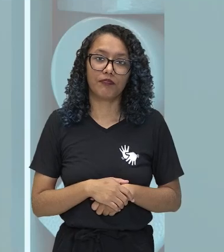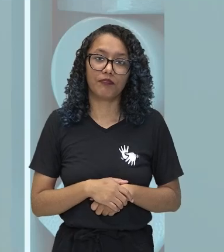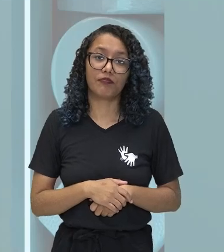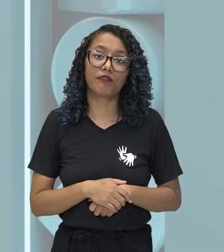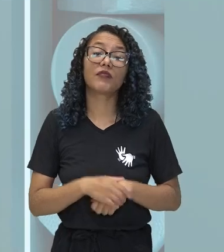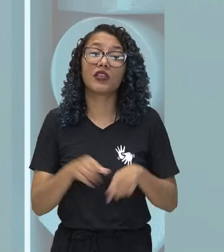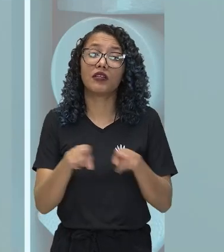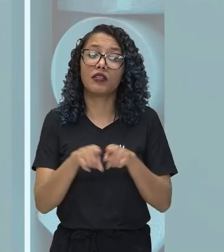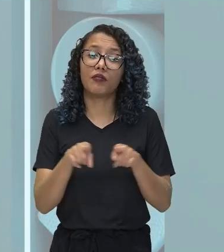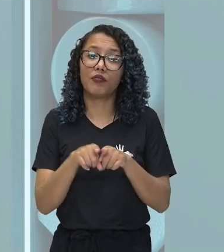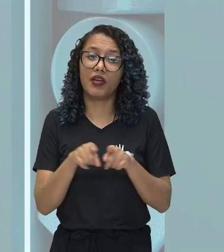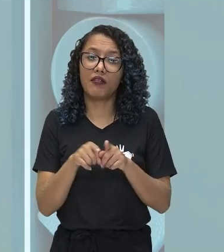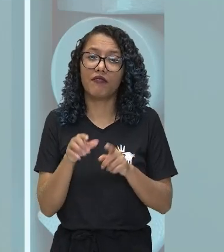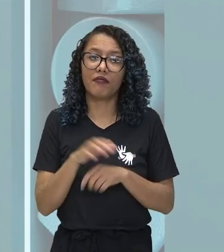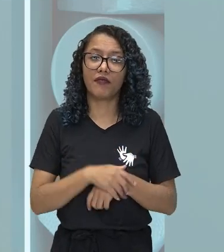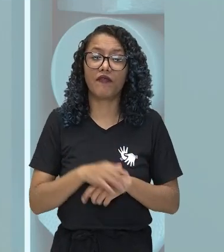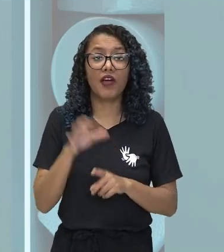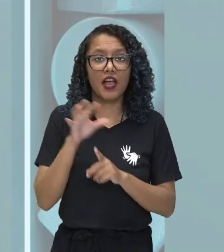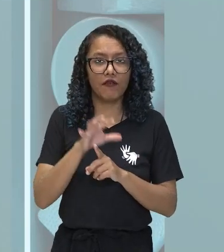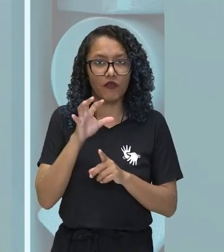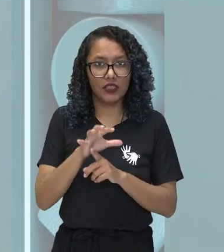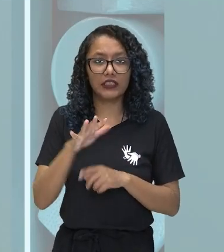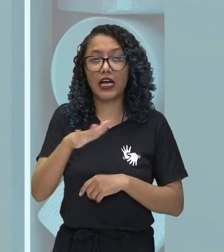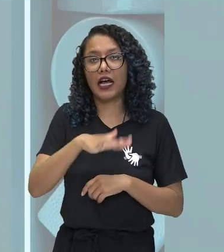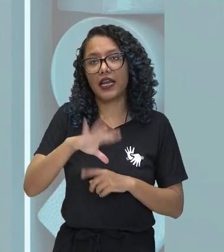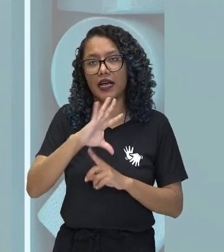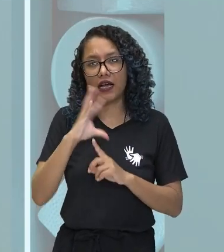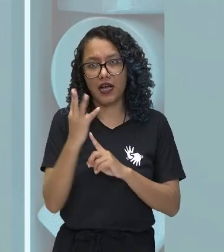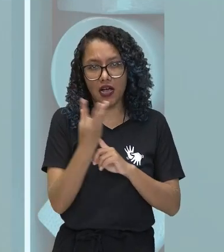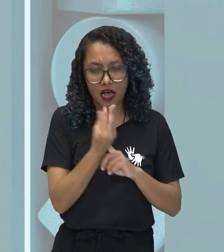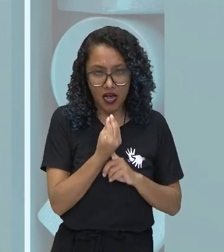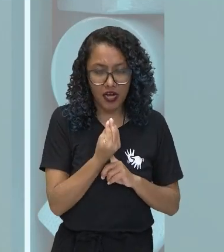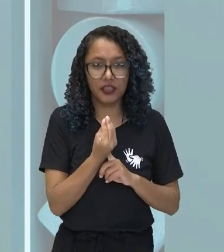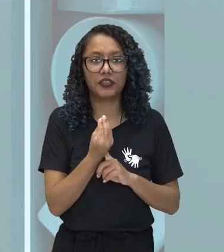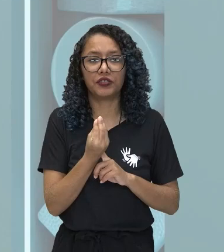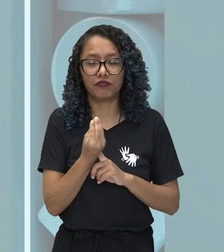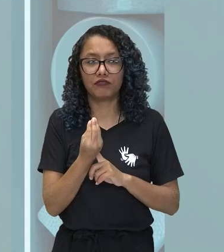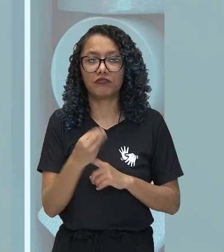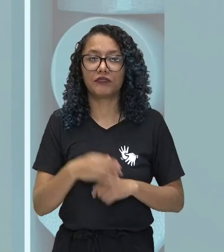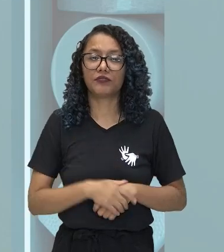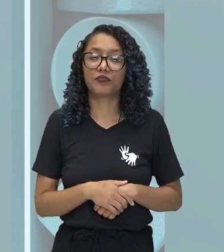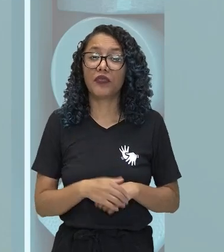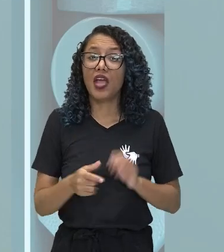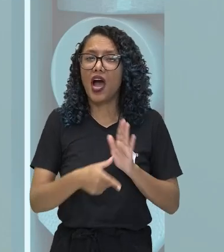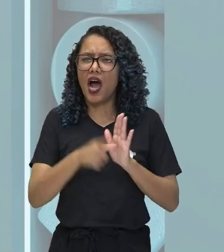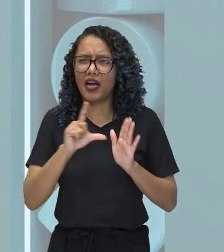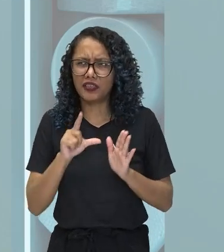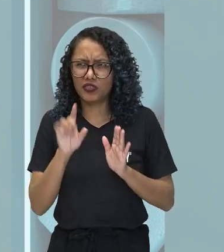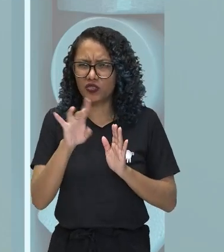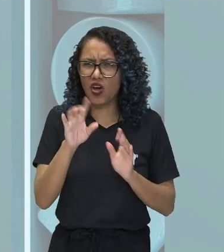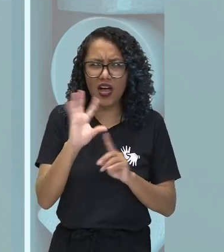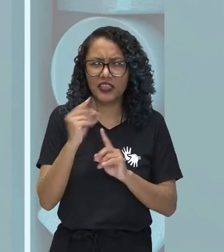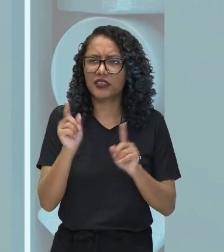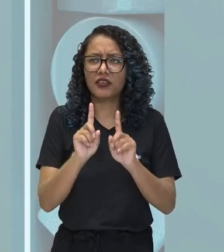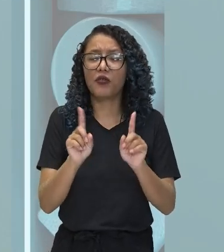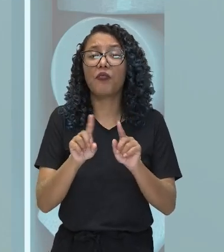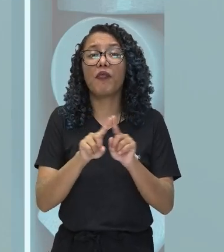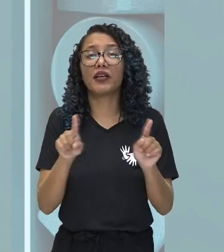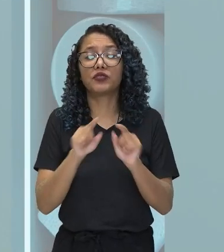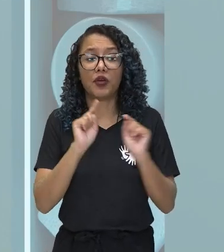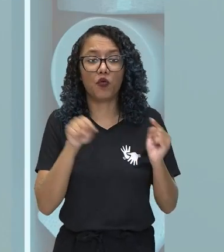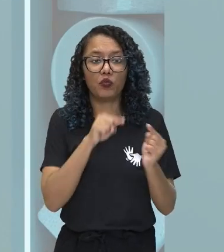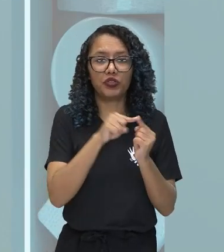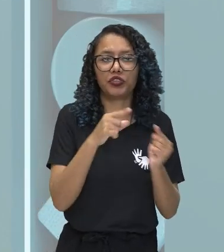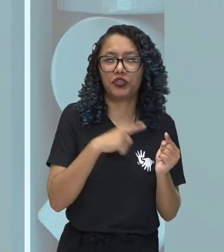que hoje a gente vê que é um fazer artístico, mas para ele não, tinha um caráter funcional ali. Nas pinturas rupestres,